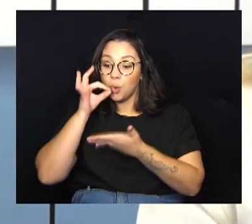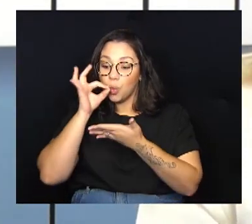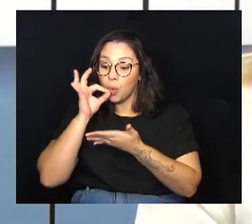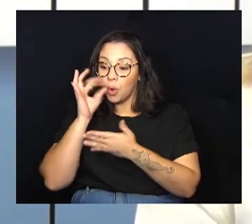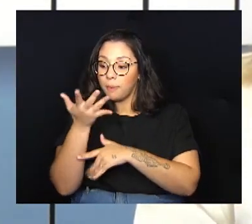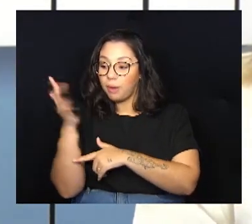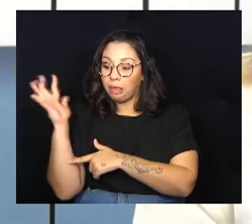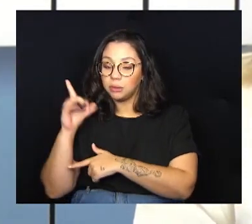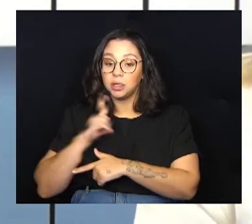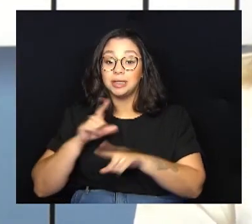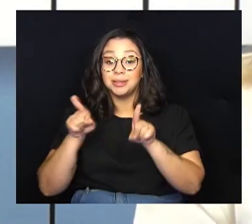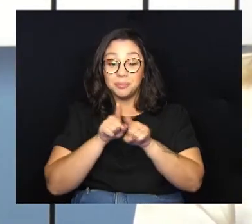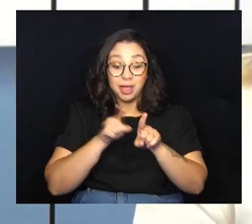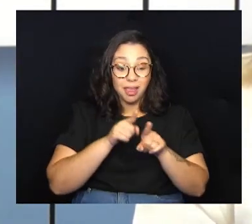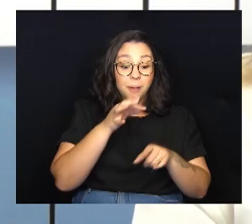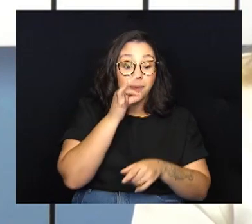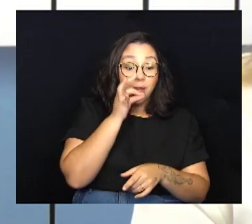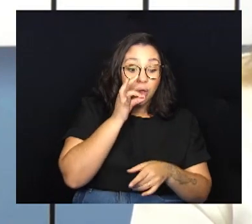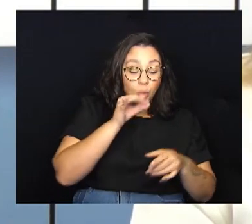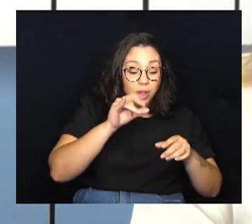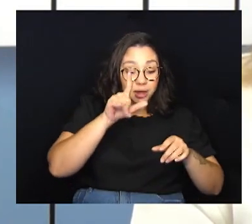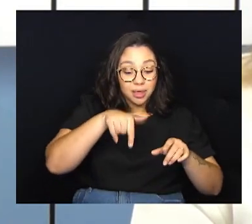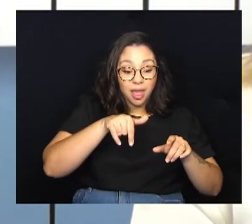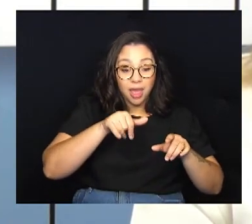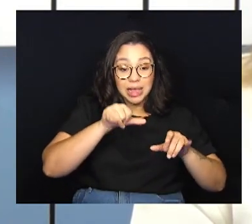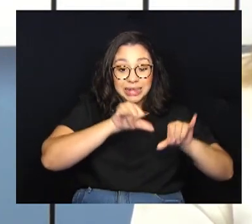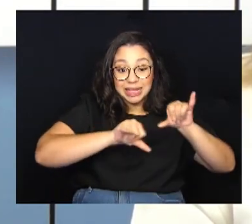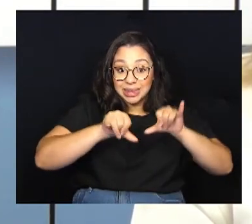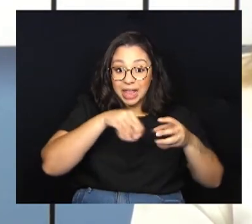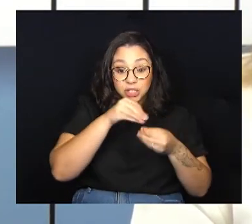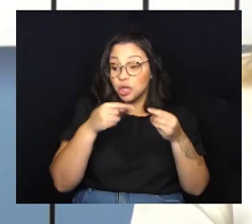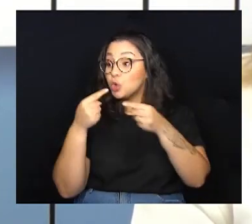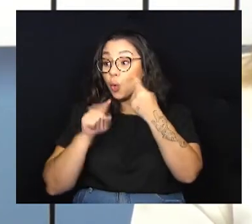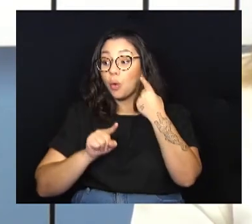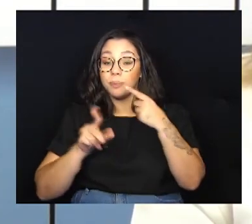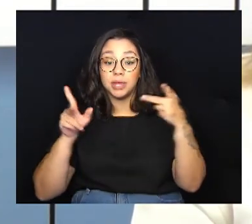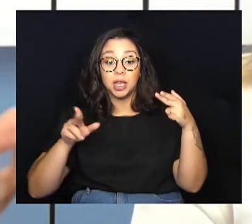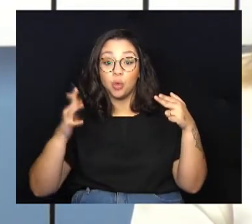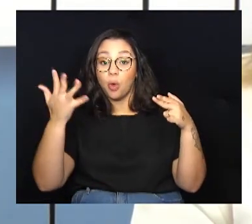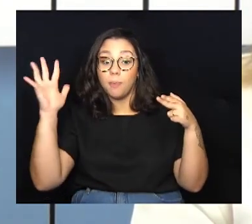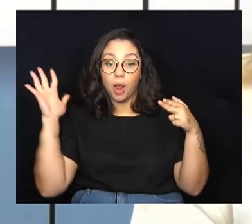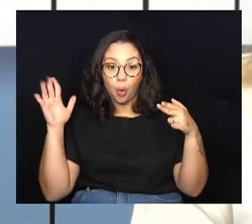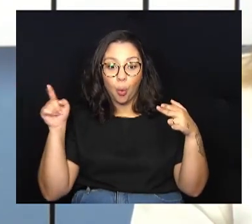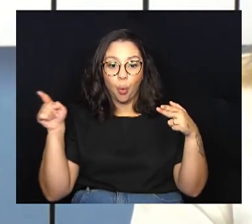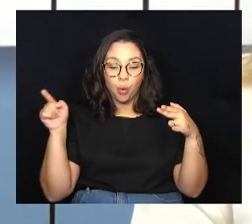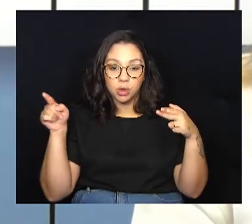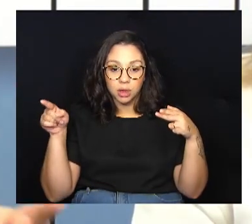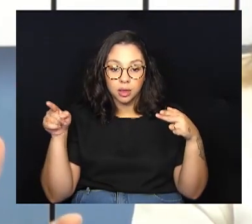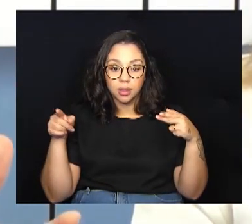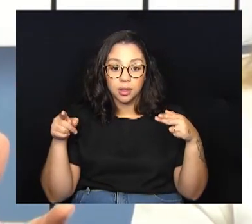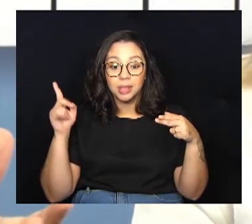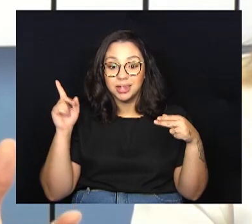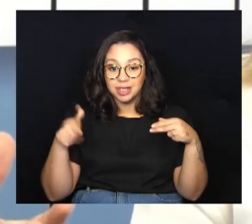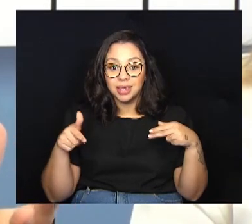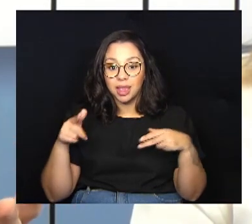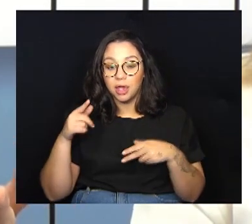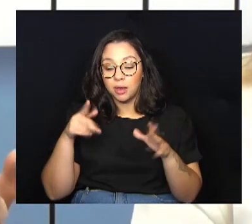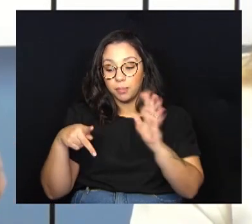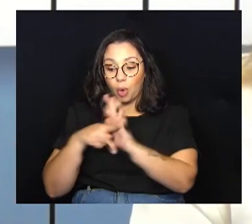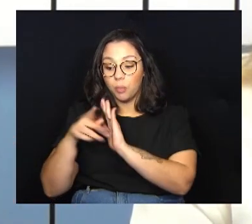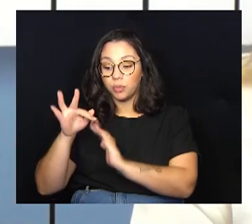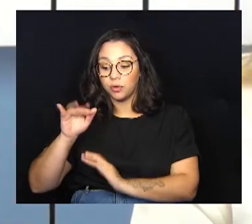lá e trava, né, e até o copo d'água que ele aceitou com muita dificuldade para falar, ele não conseguiu segurar